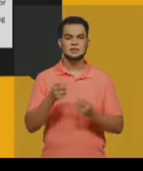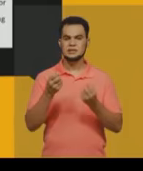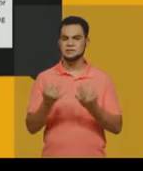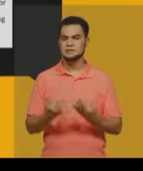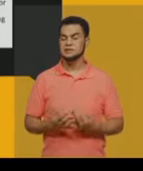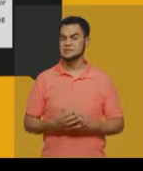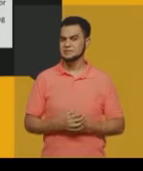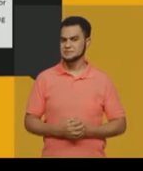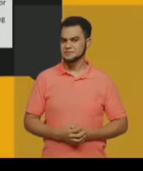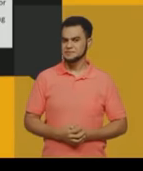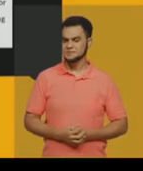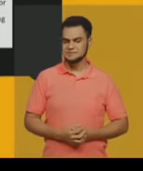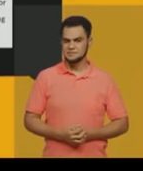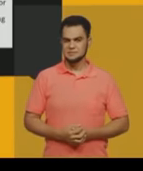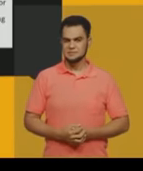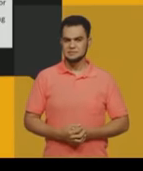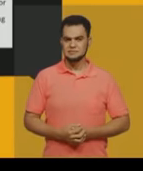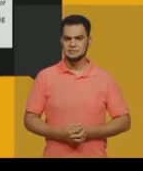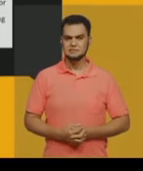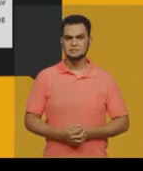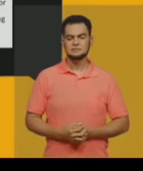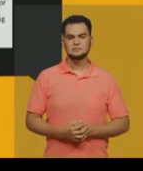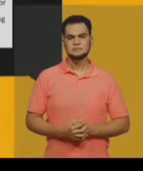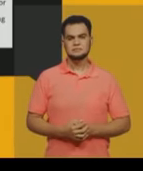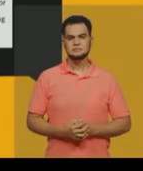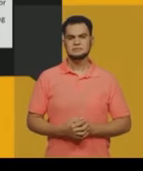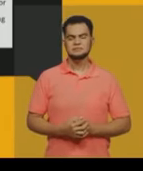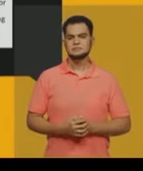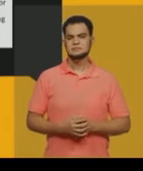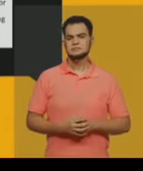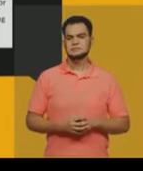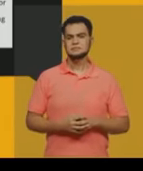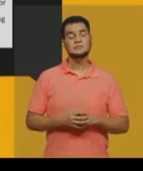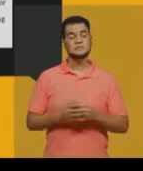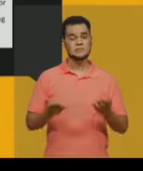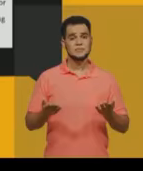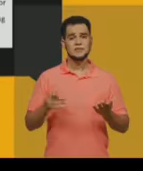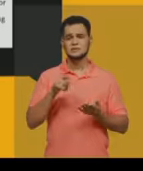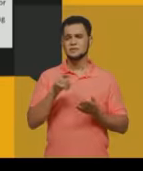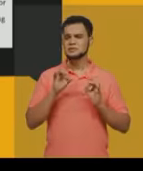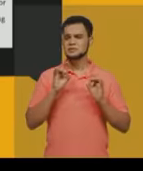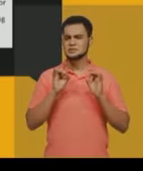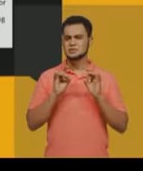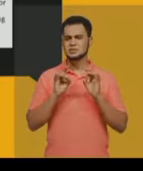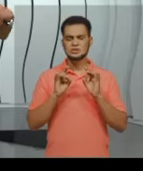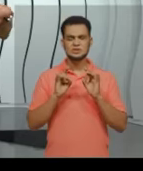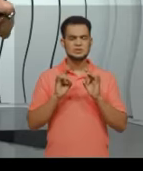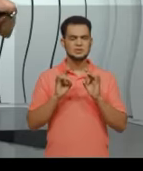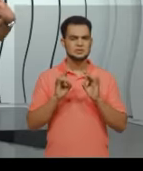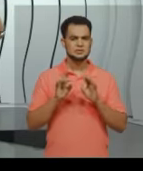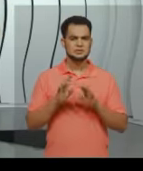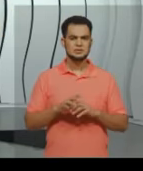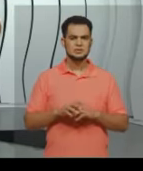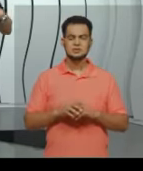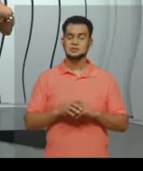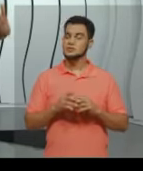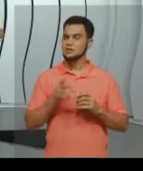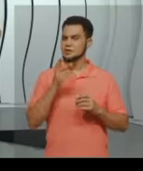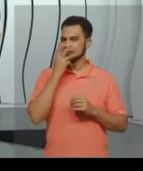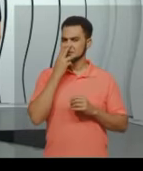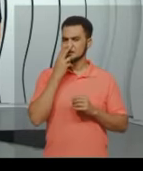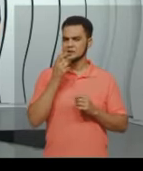fez. You only muddle it by talking about it. Você só enlameia, você só turva, né?